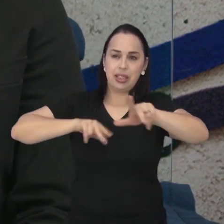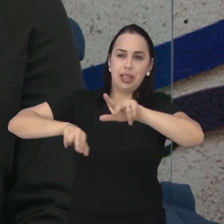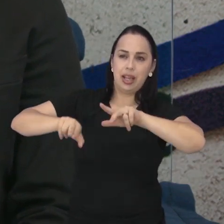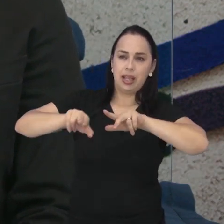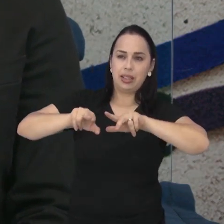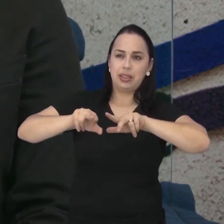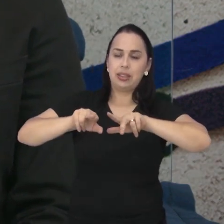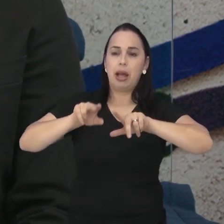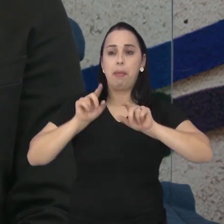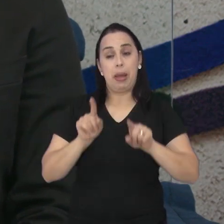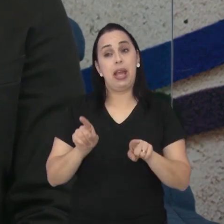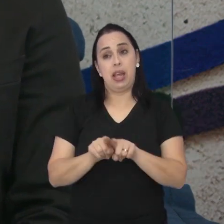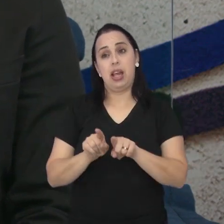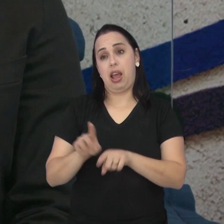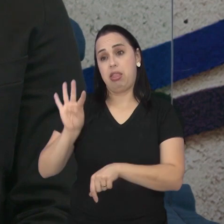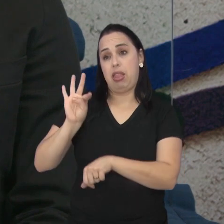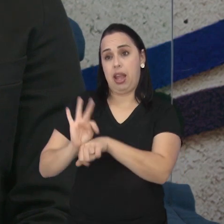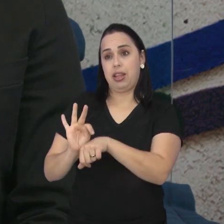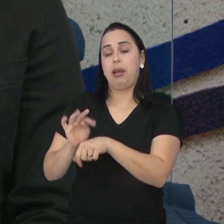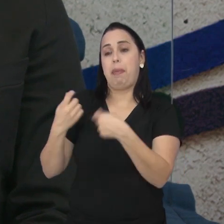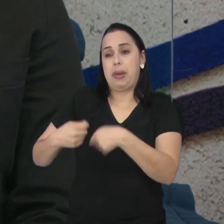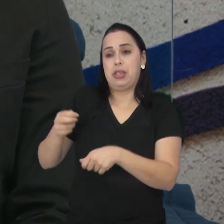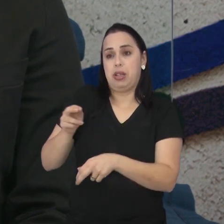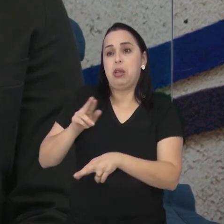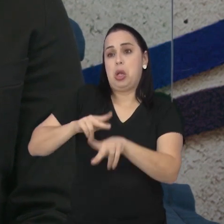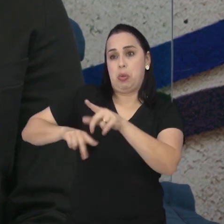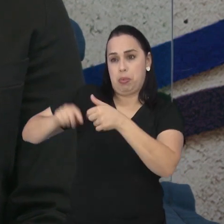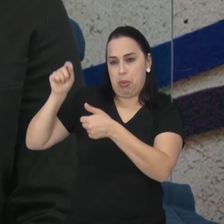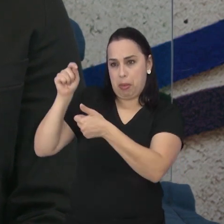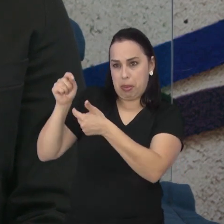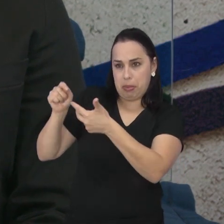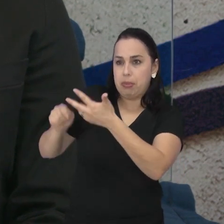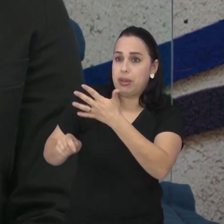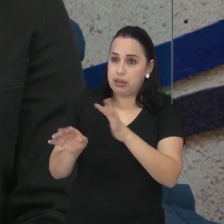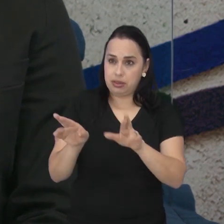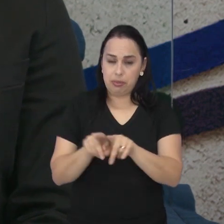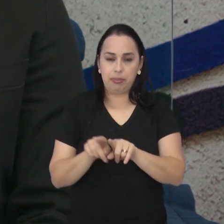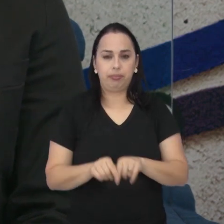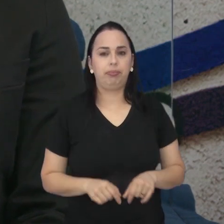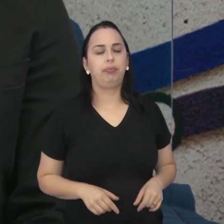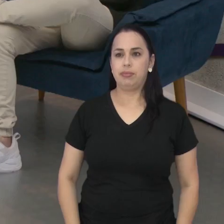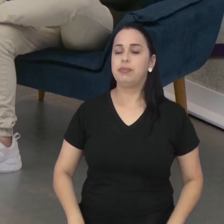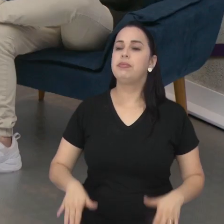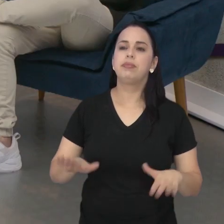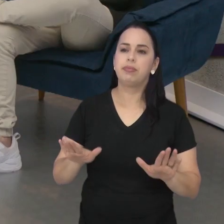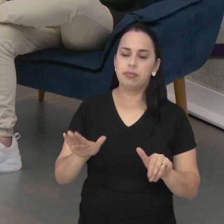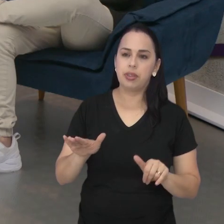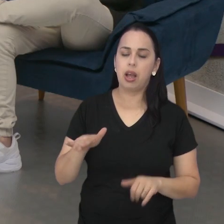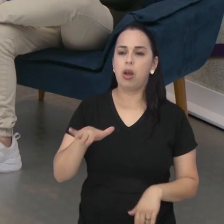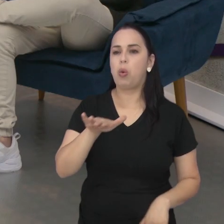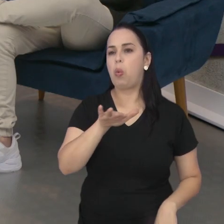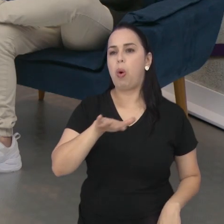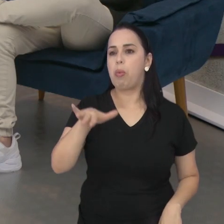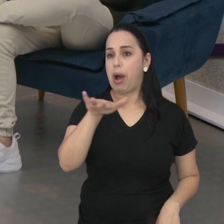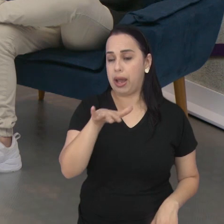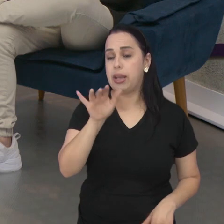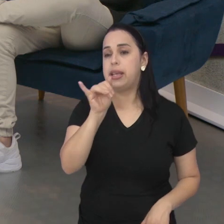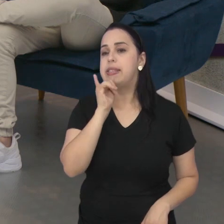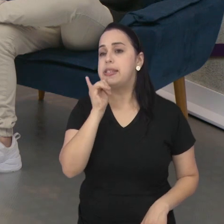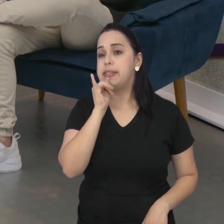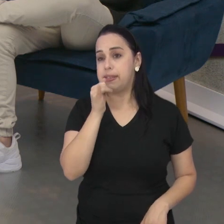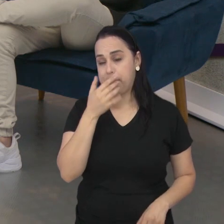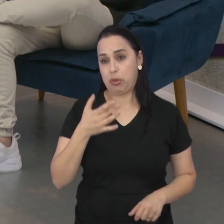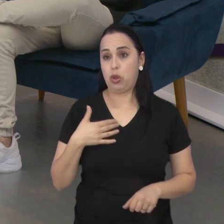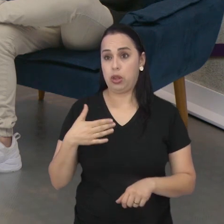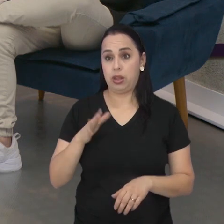pessoas, a variedade de técnicas precisa ser grande também. Sim. E as áreas, por exemplo, a gente